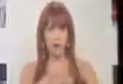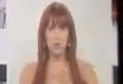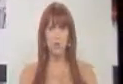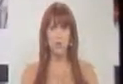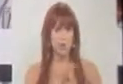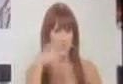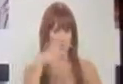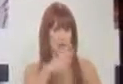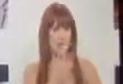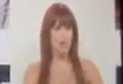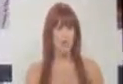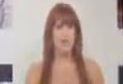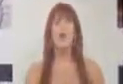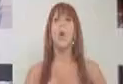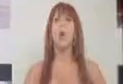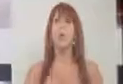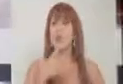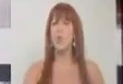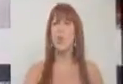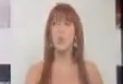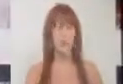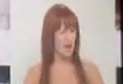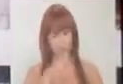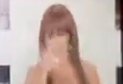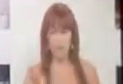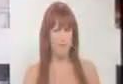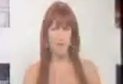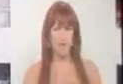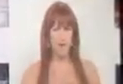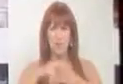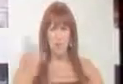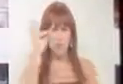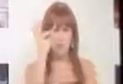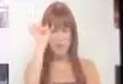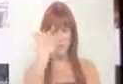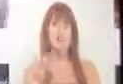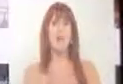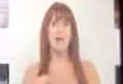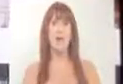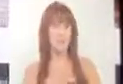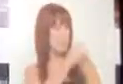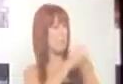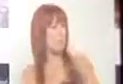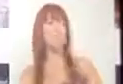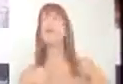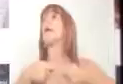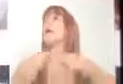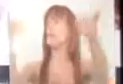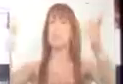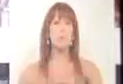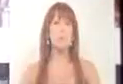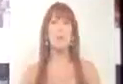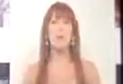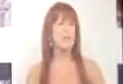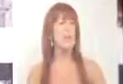referida pelo Sr. Presidente, que é completamente lamentável. Os autarcas de freguesia, esses indigentes, esses gastadores,